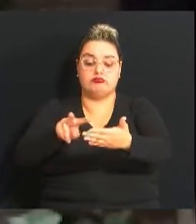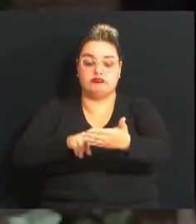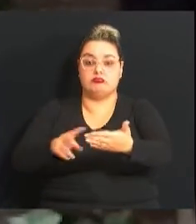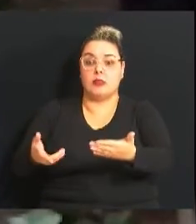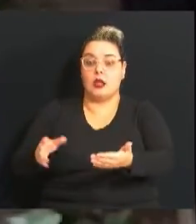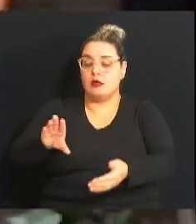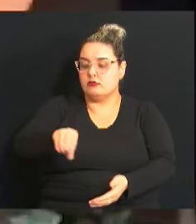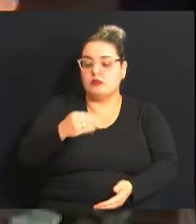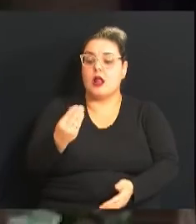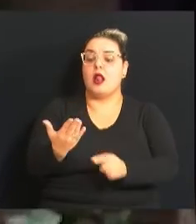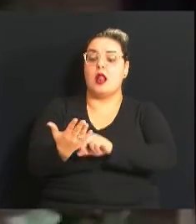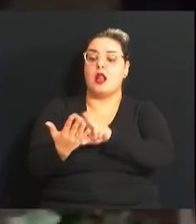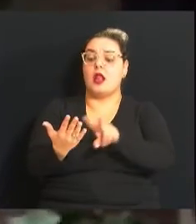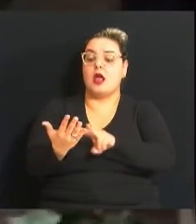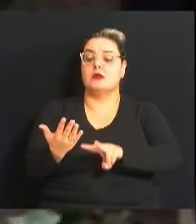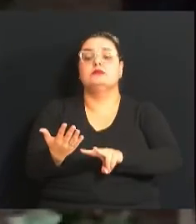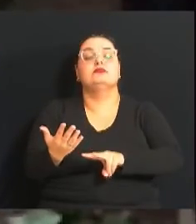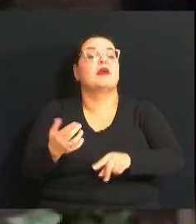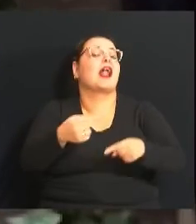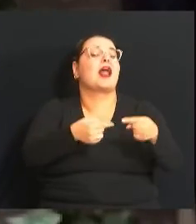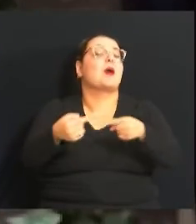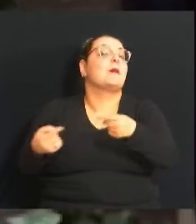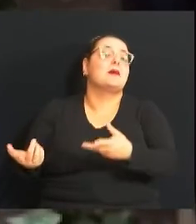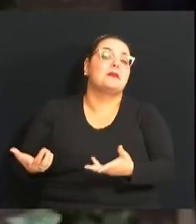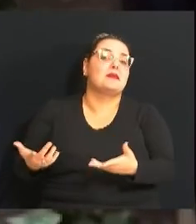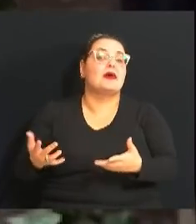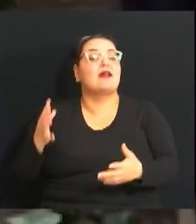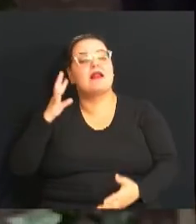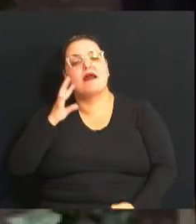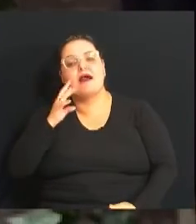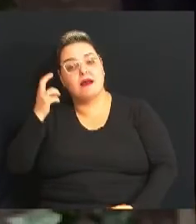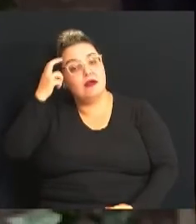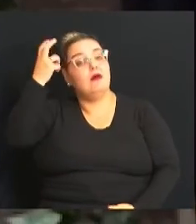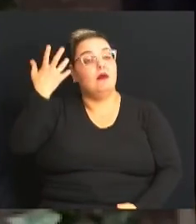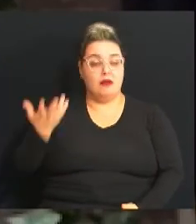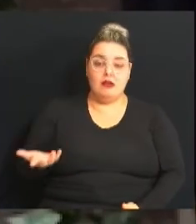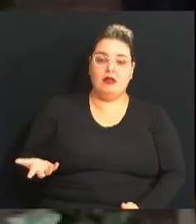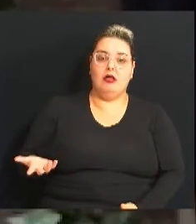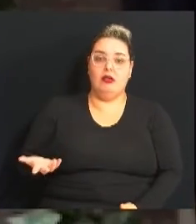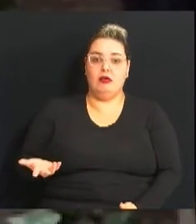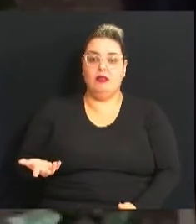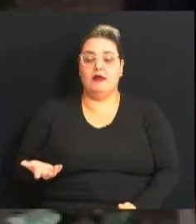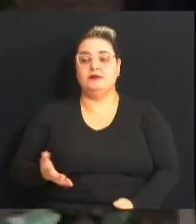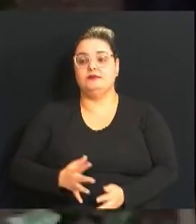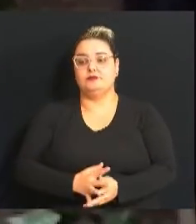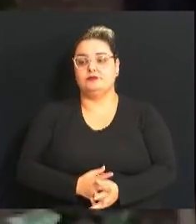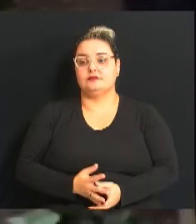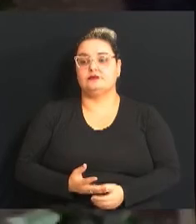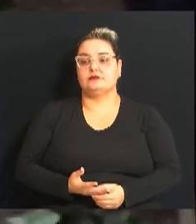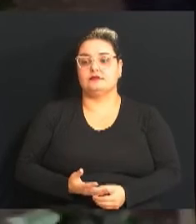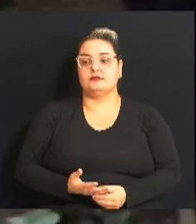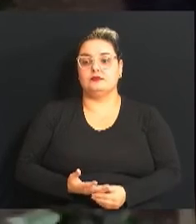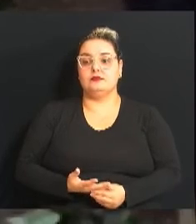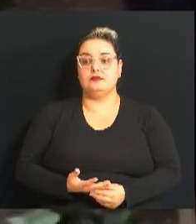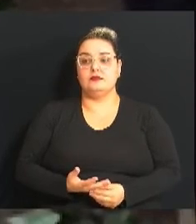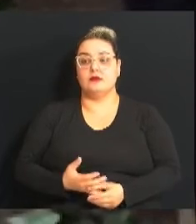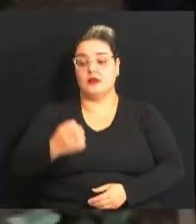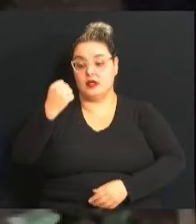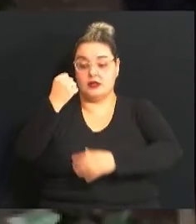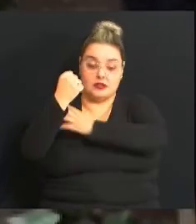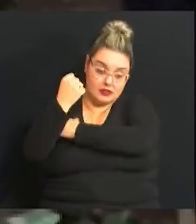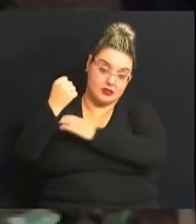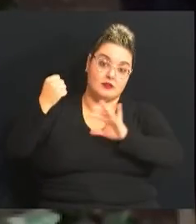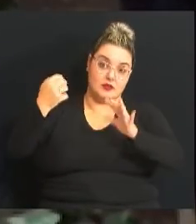carta, lê, e isso gera uma discussão gostosa, inteligente e empodera, né, os grupos,